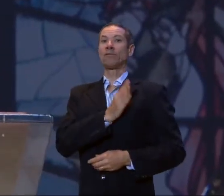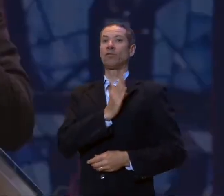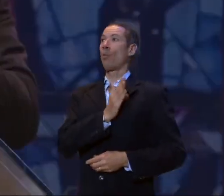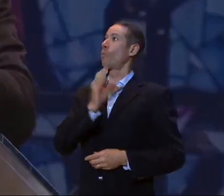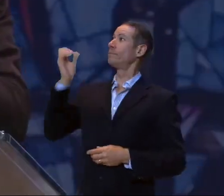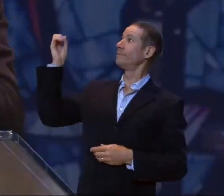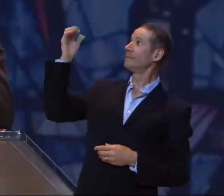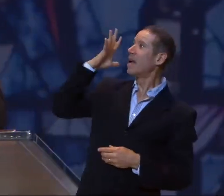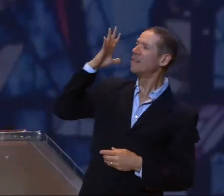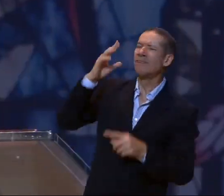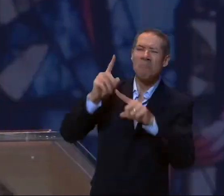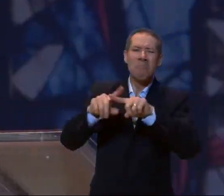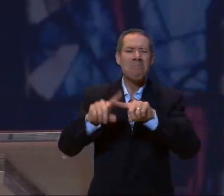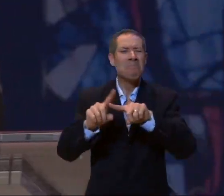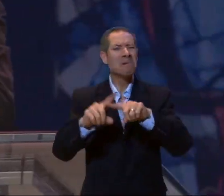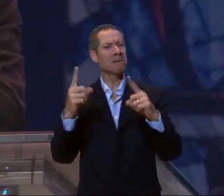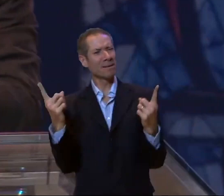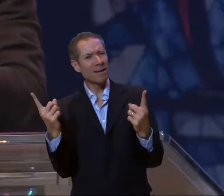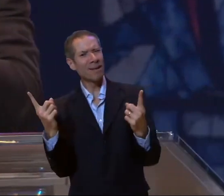graças. Por quê?